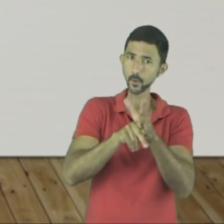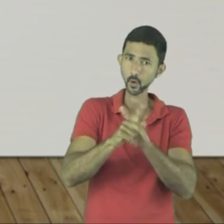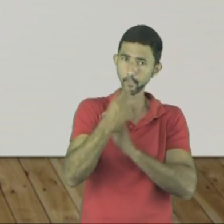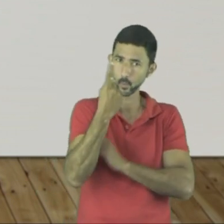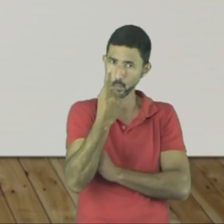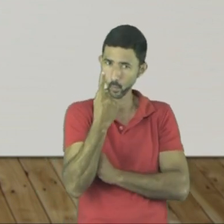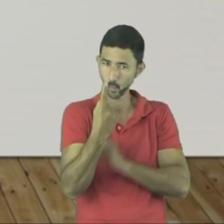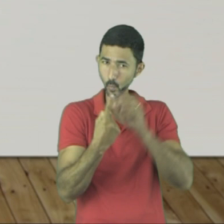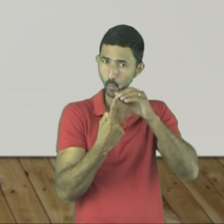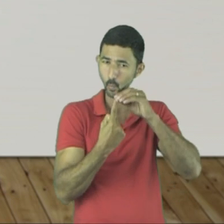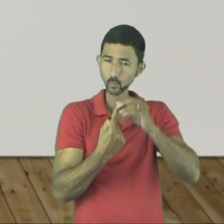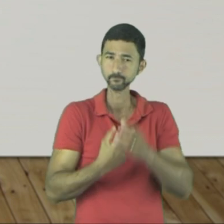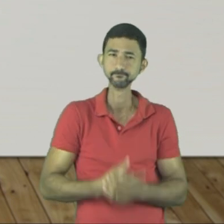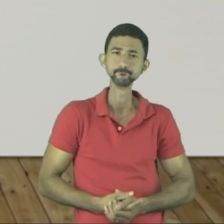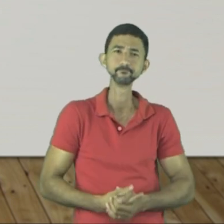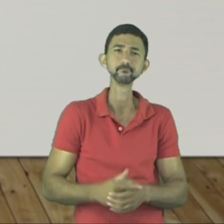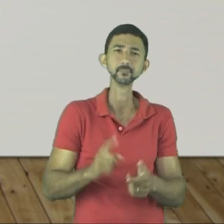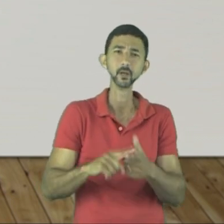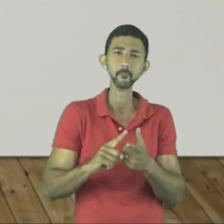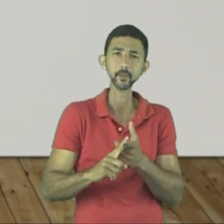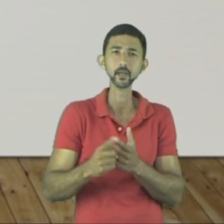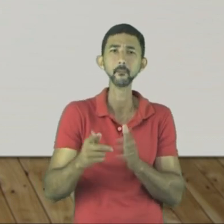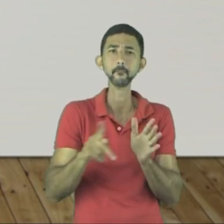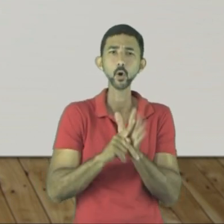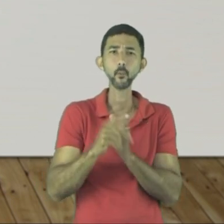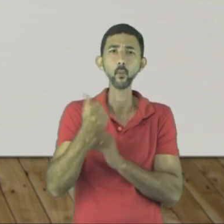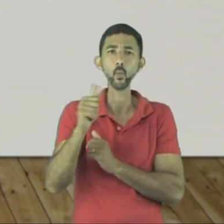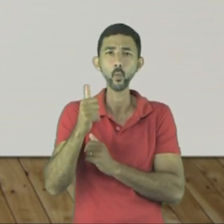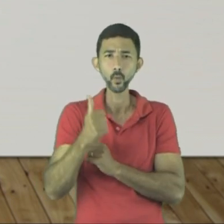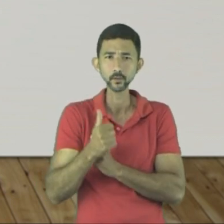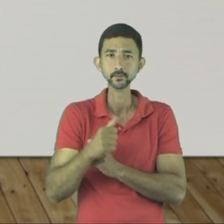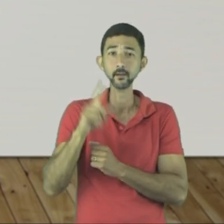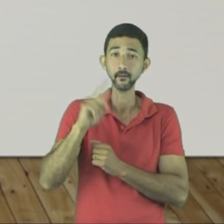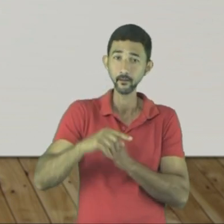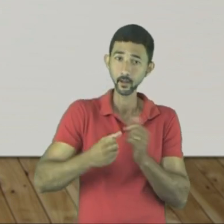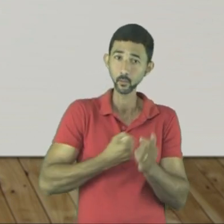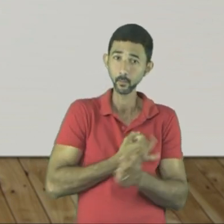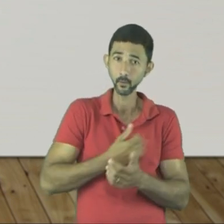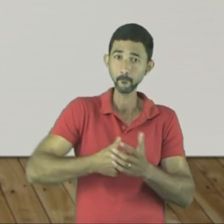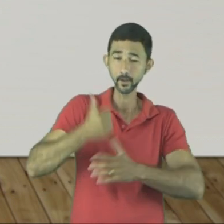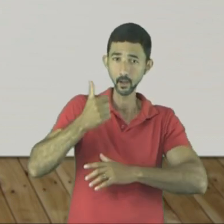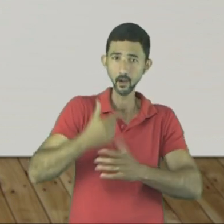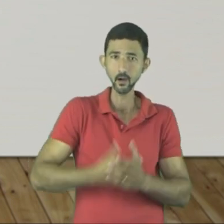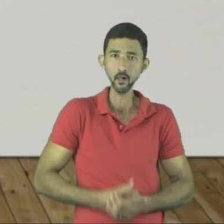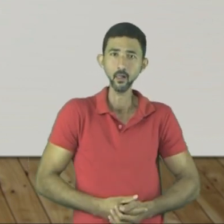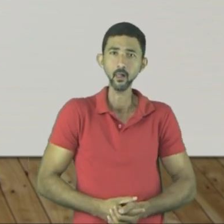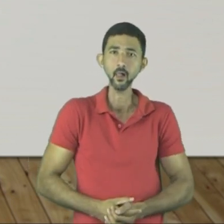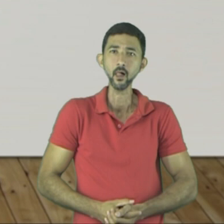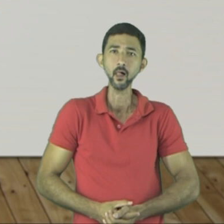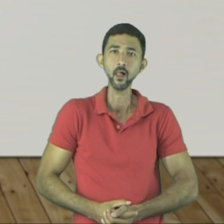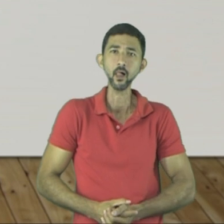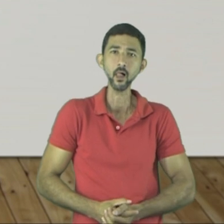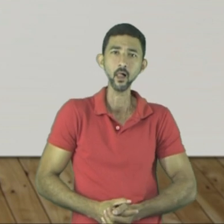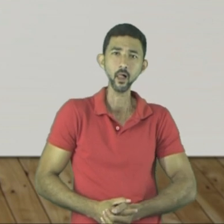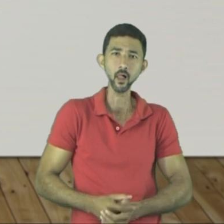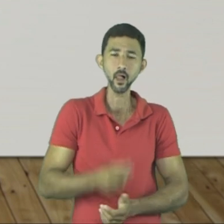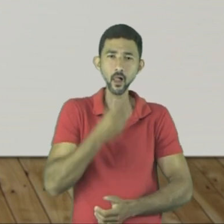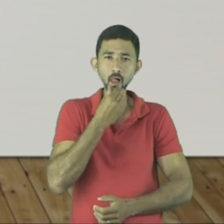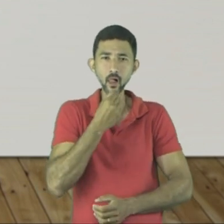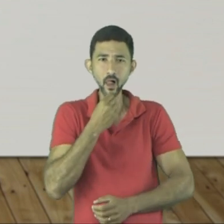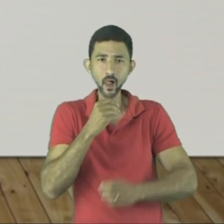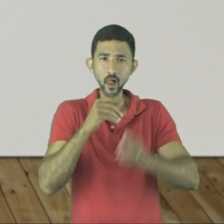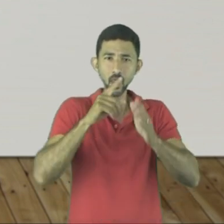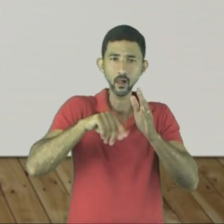1 e por ele mesmo. Então o 11 também é primo. E aí eu vou, ou melhor, o Eratóstenes foi